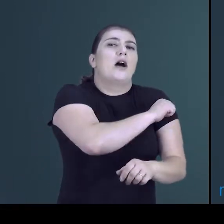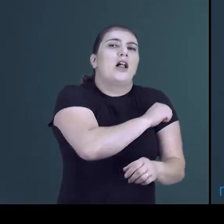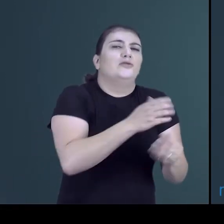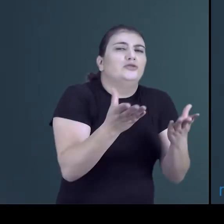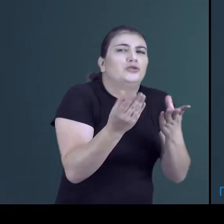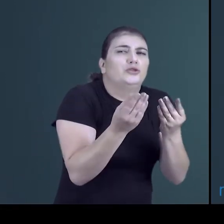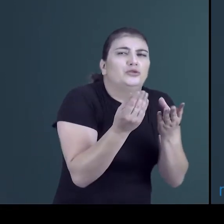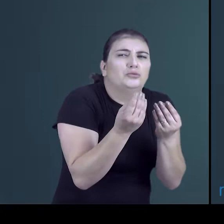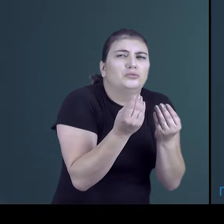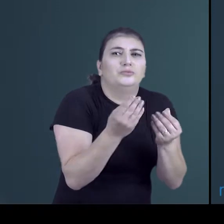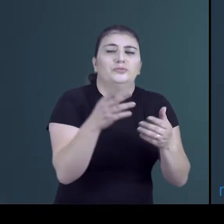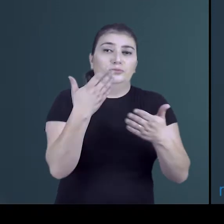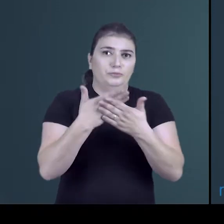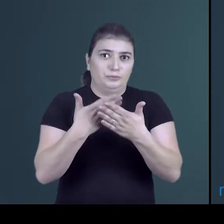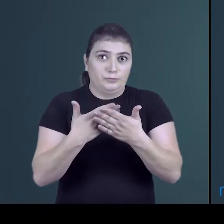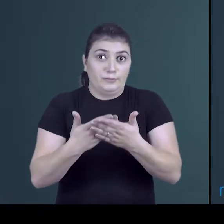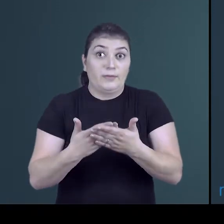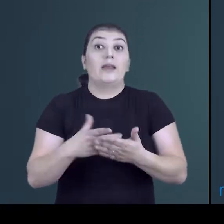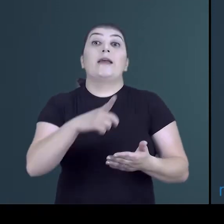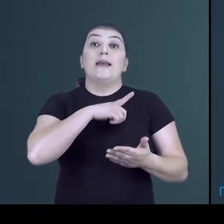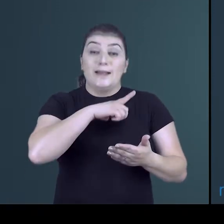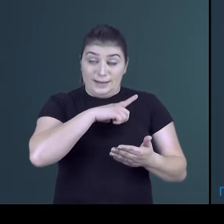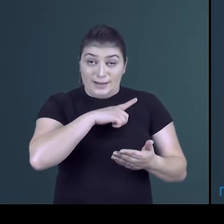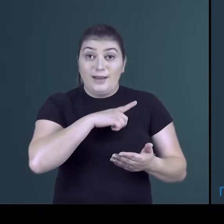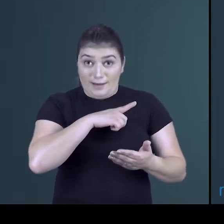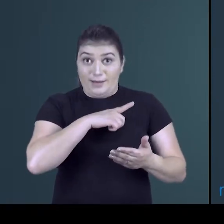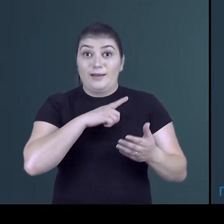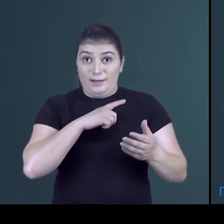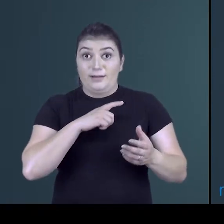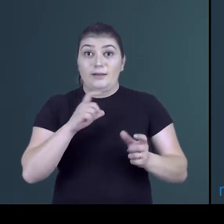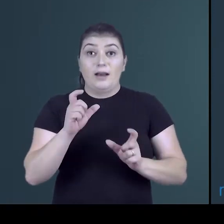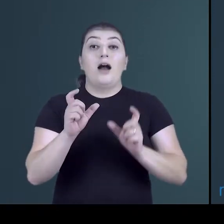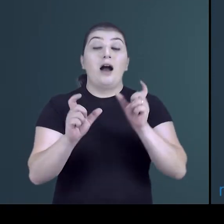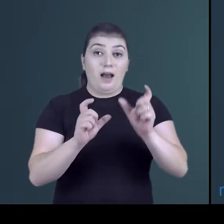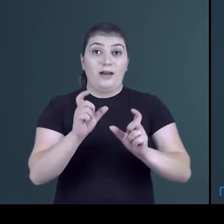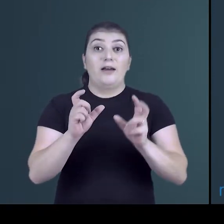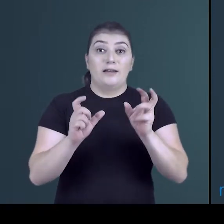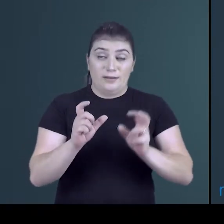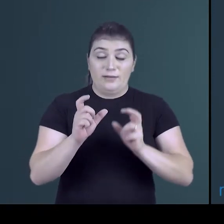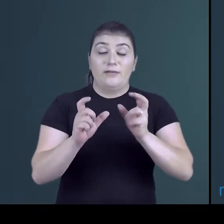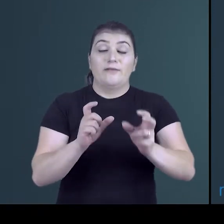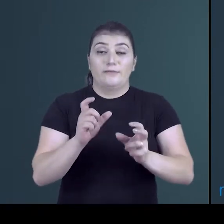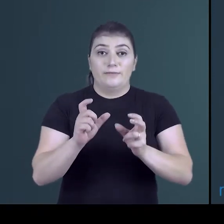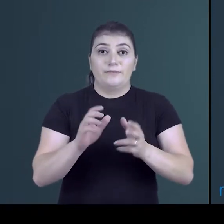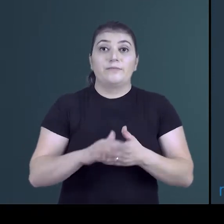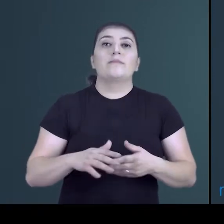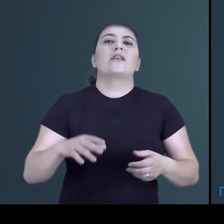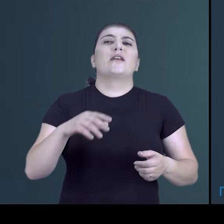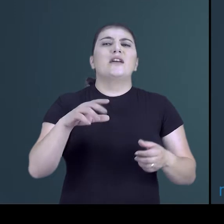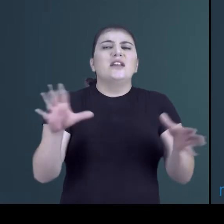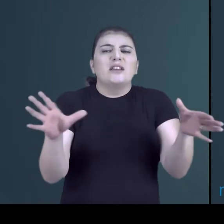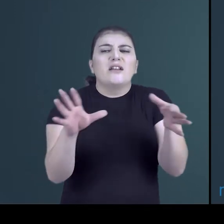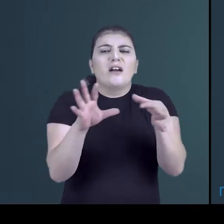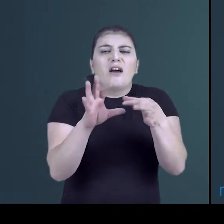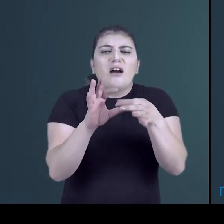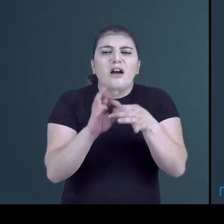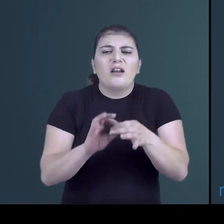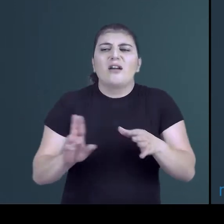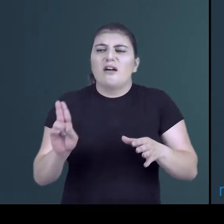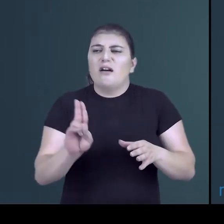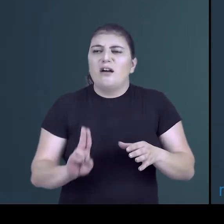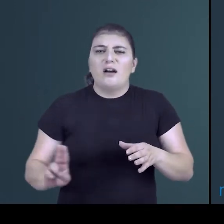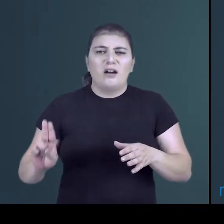bastante. Temos a função adverbial. Temos funções a serem ligadas a essas palavras, que